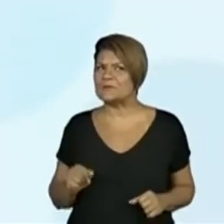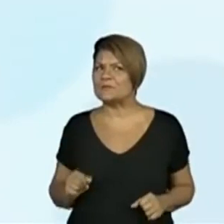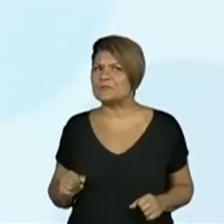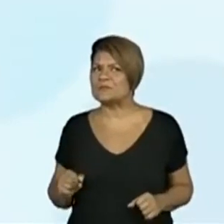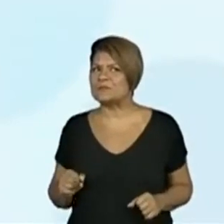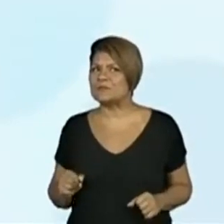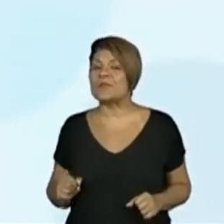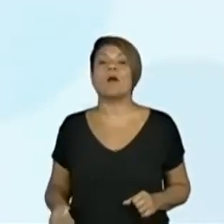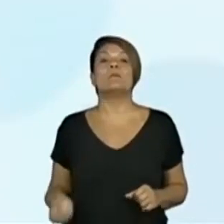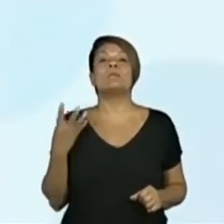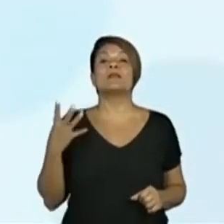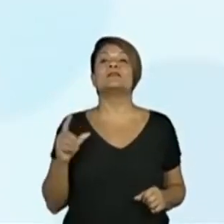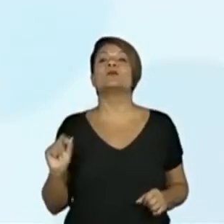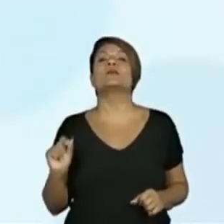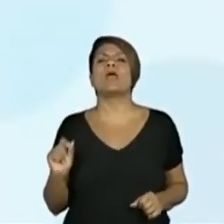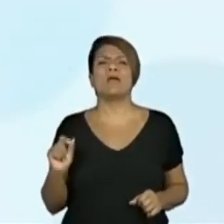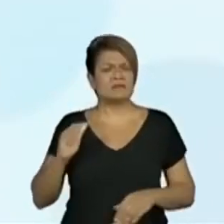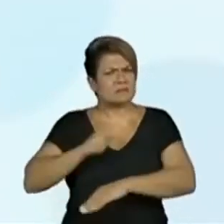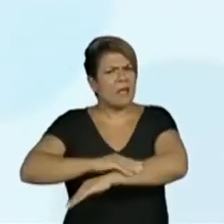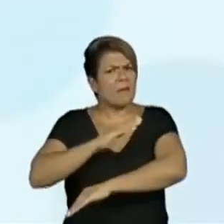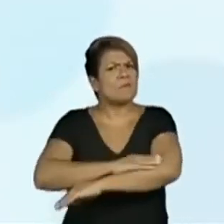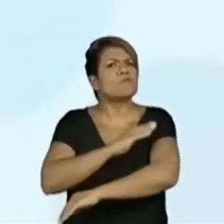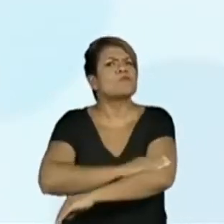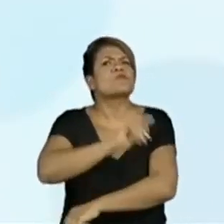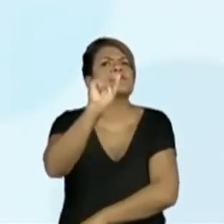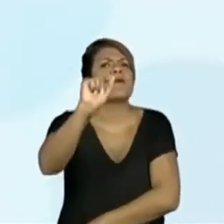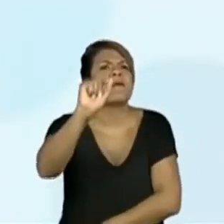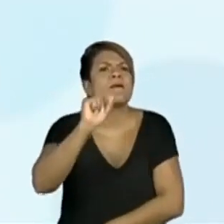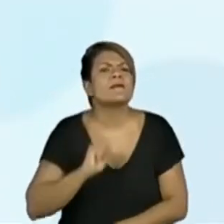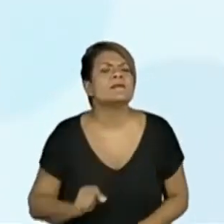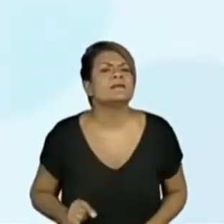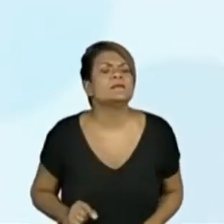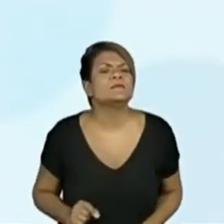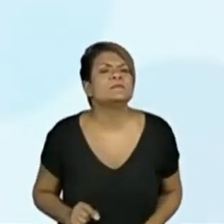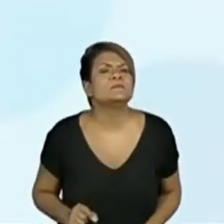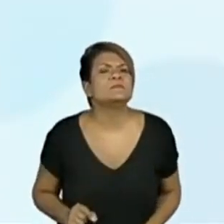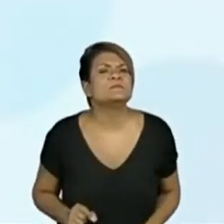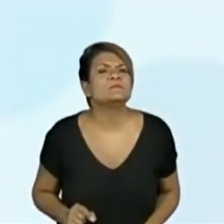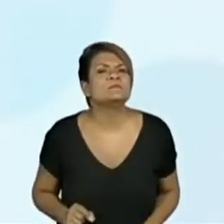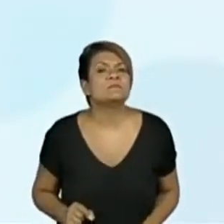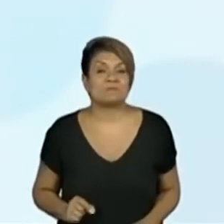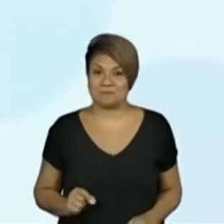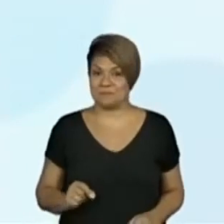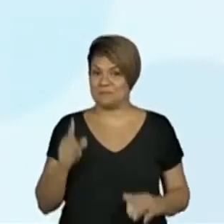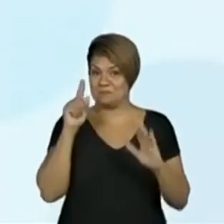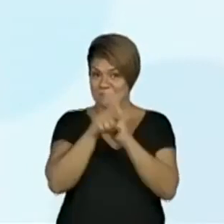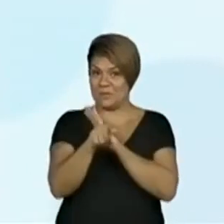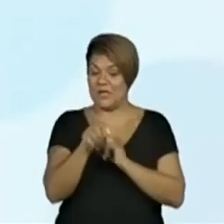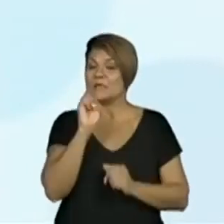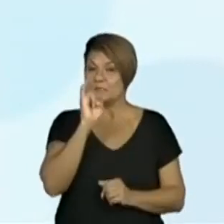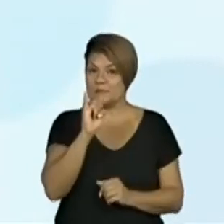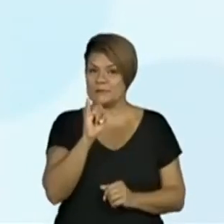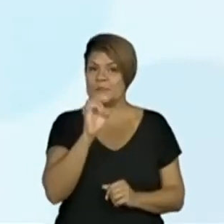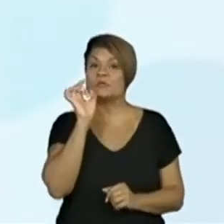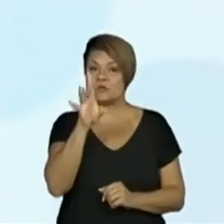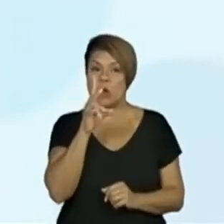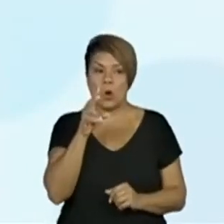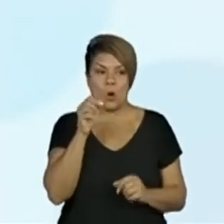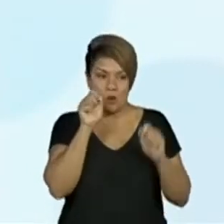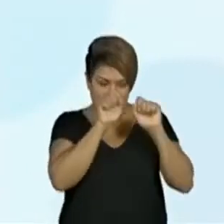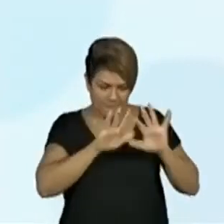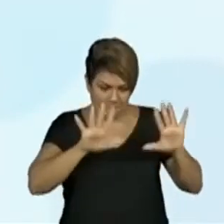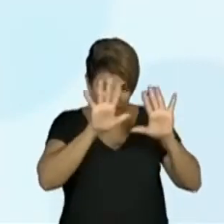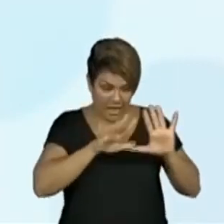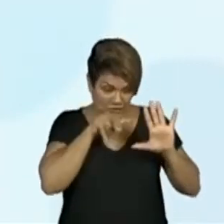de novo. Quem aparece? Quem é esse sapo? E aí eu vou fazer uma pergunta. Se eu não leio o texto e só olho a imagem, eu